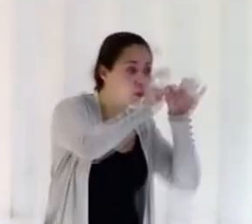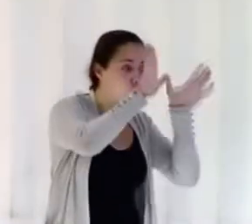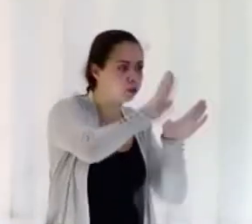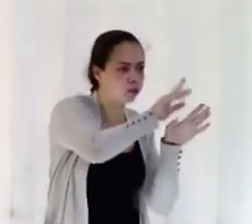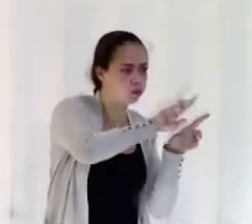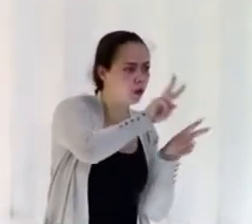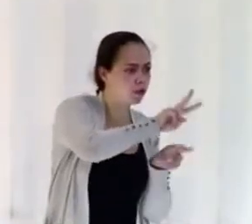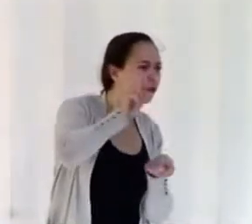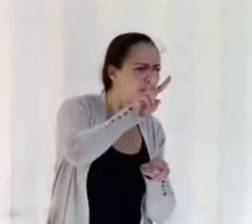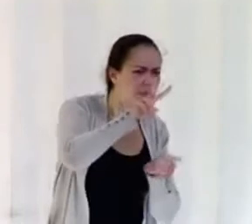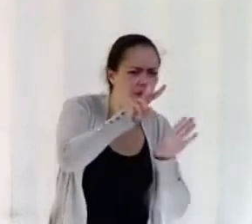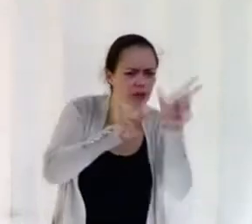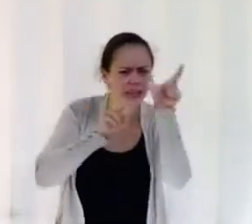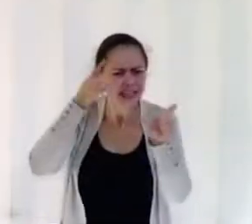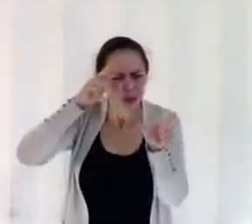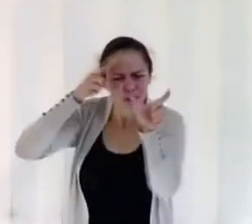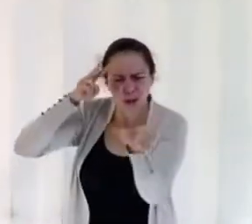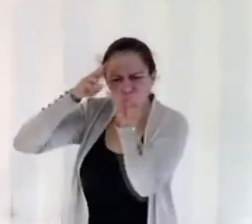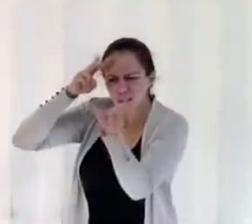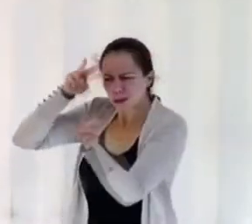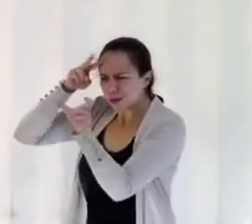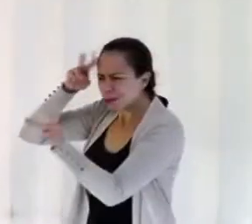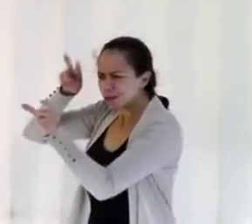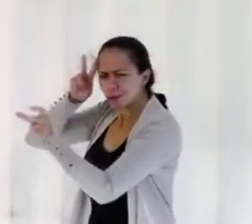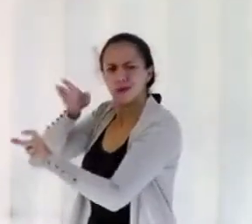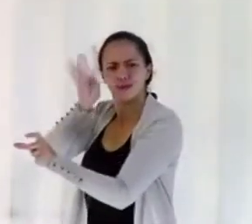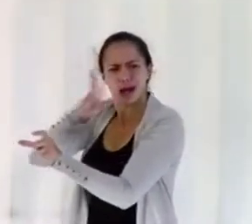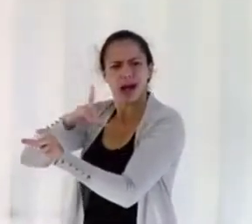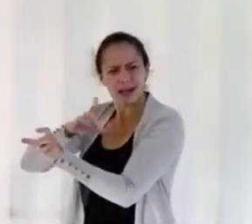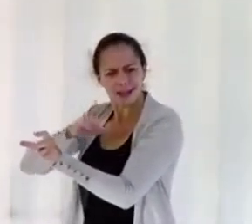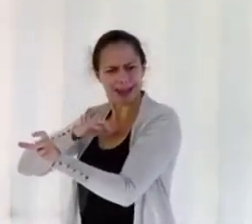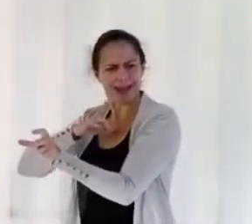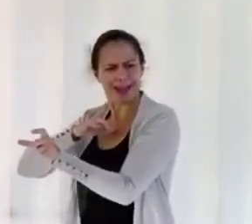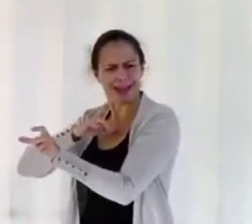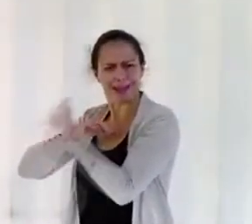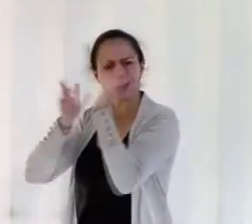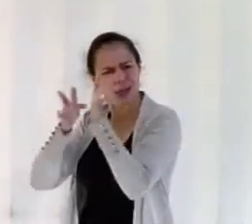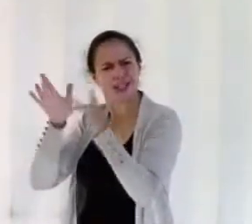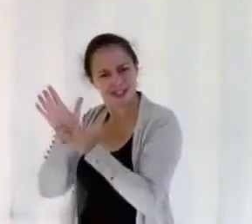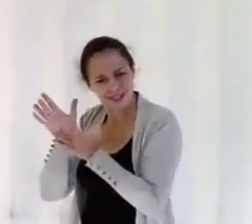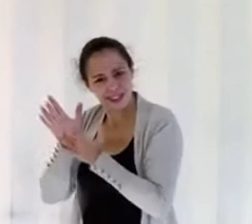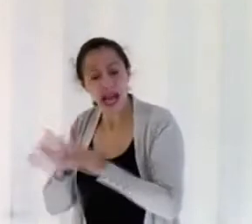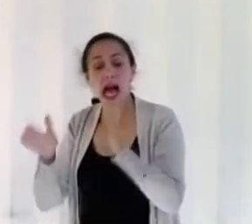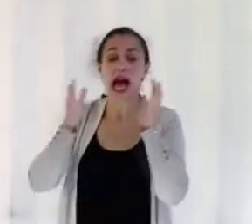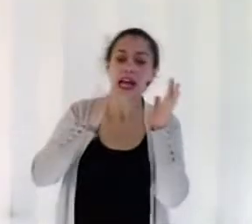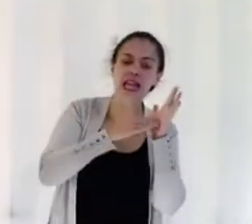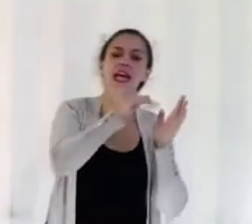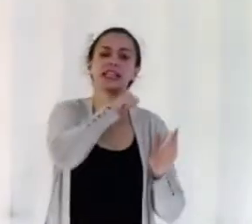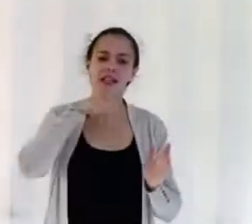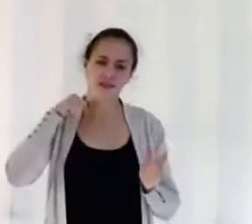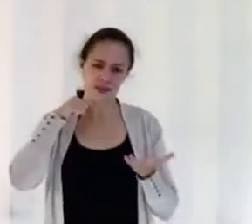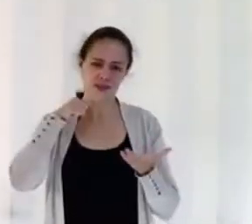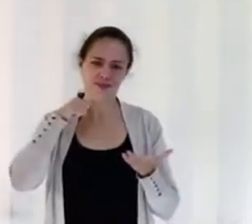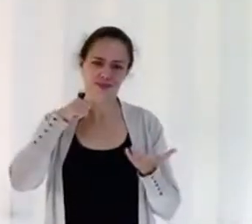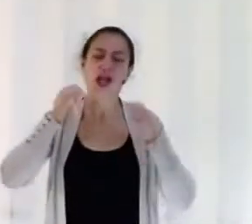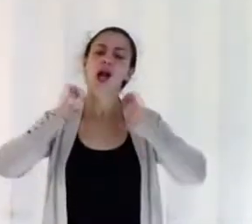vamos escapar do castigo divino. E esse evangelho que veio por meio de